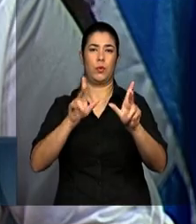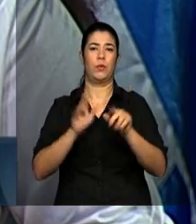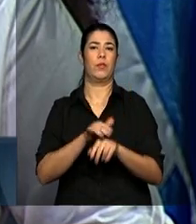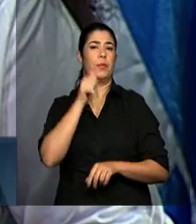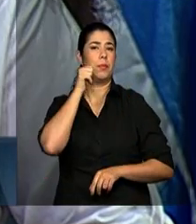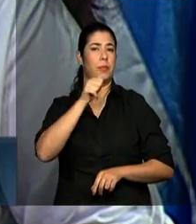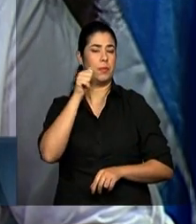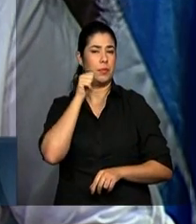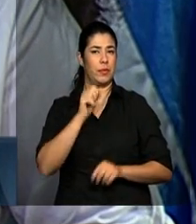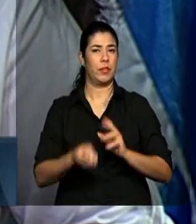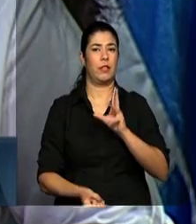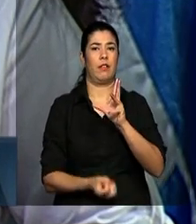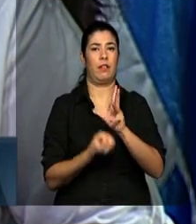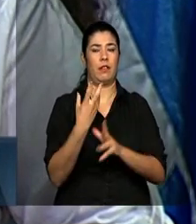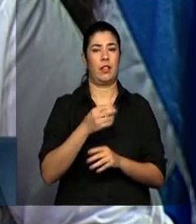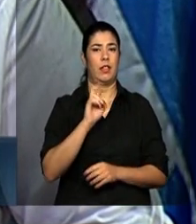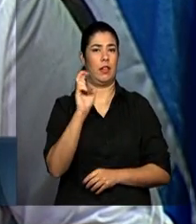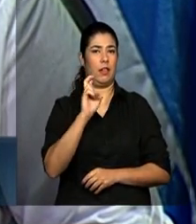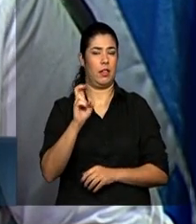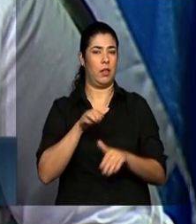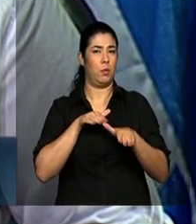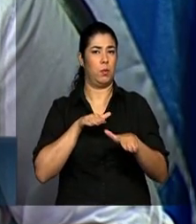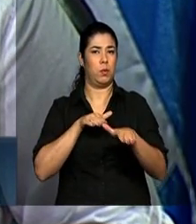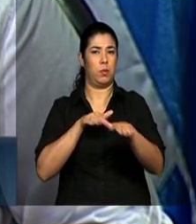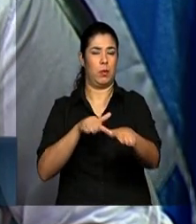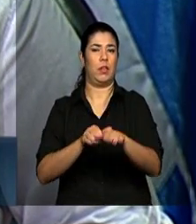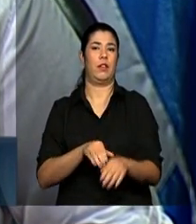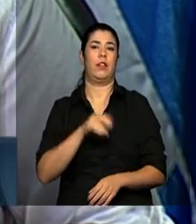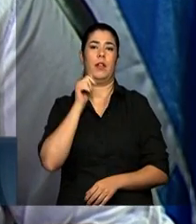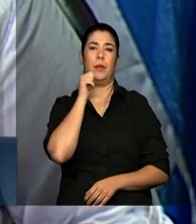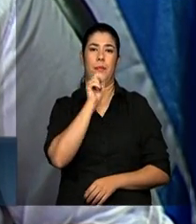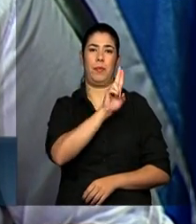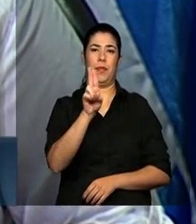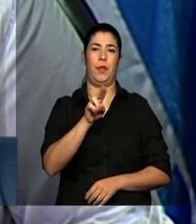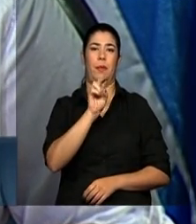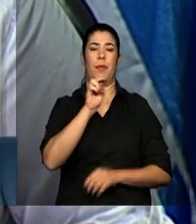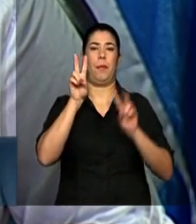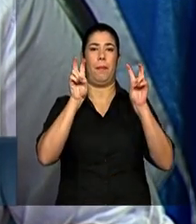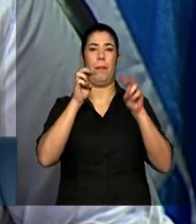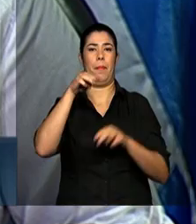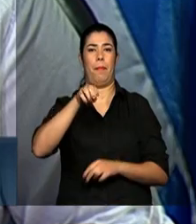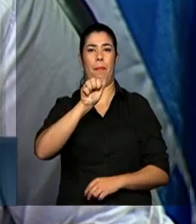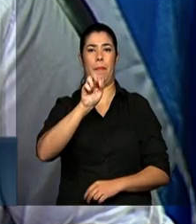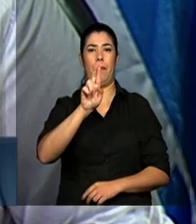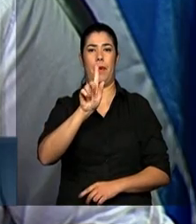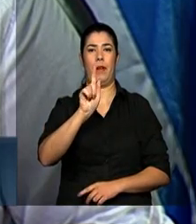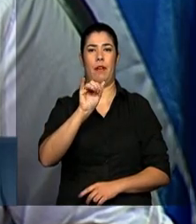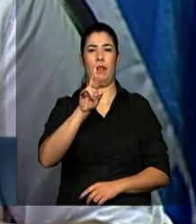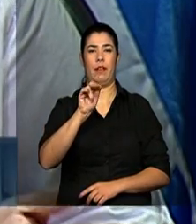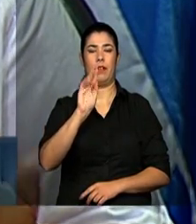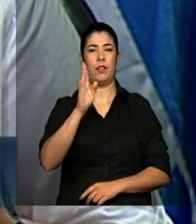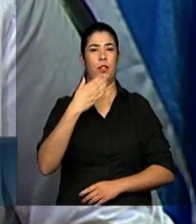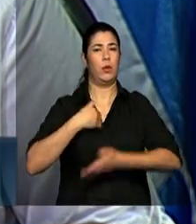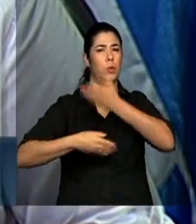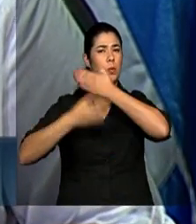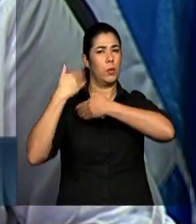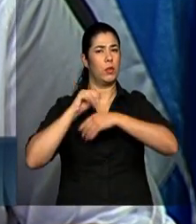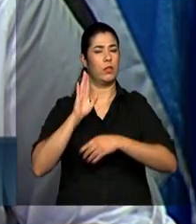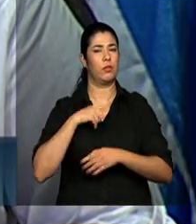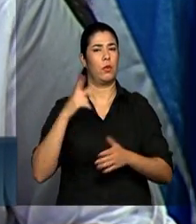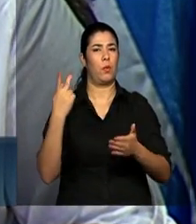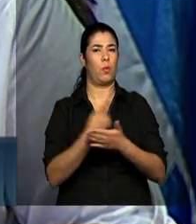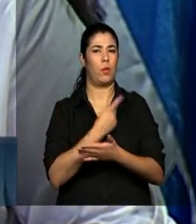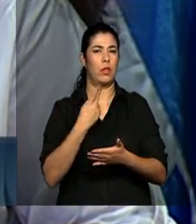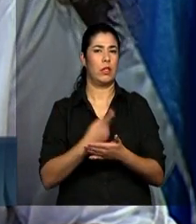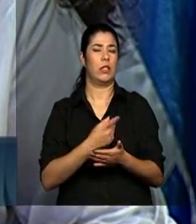Estamos construindo a 5ª Marcha das Margaridas, e desde 2000, quando aconteceu a primeira marcha, se a gente busca nas nossas